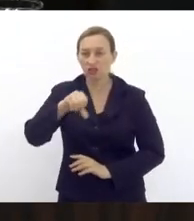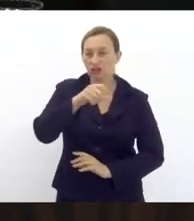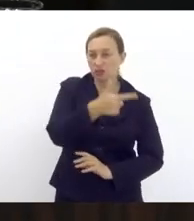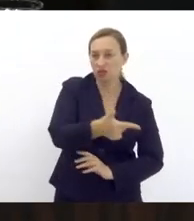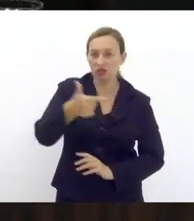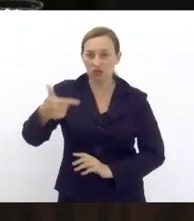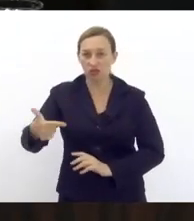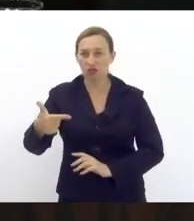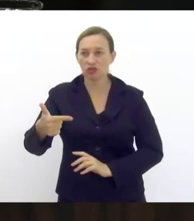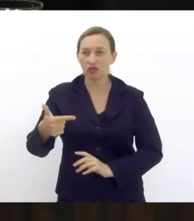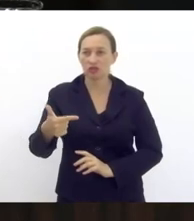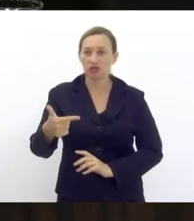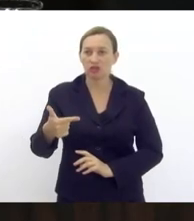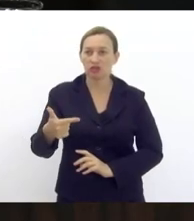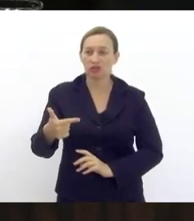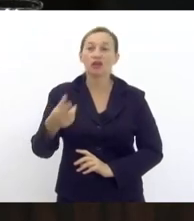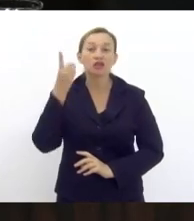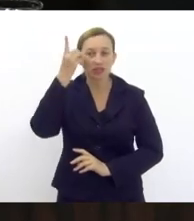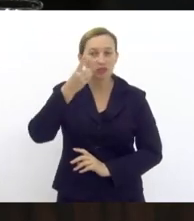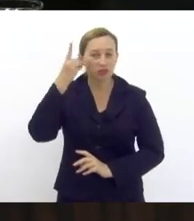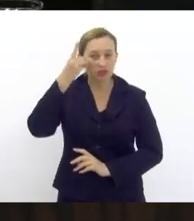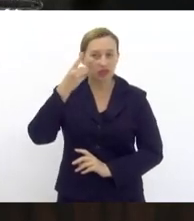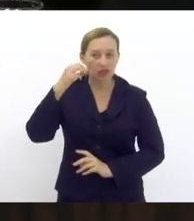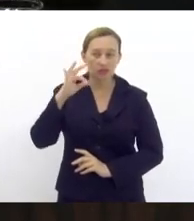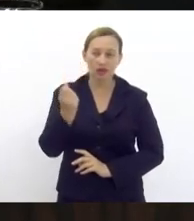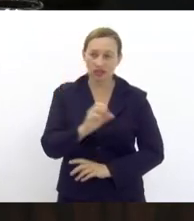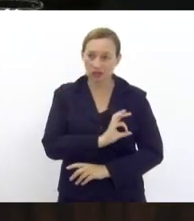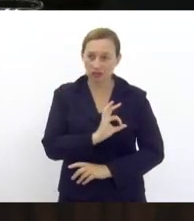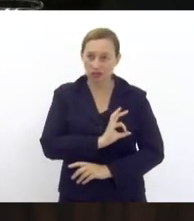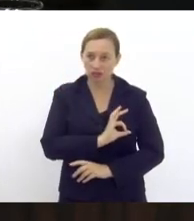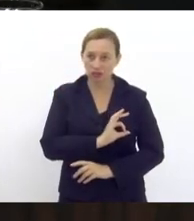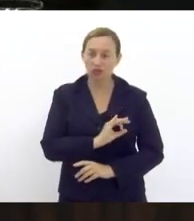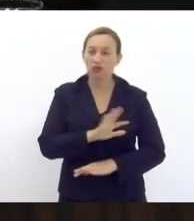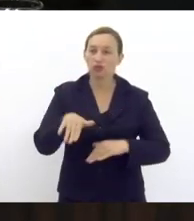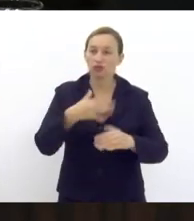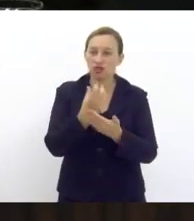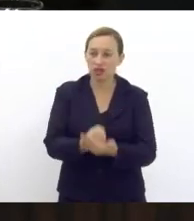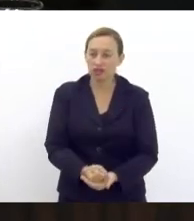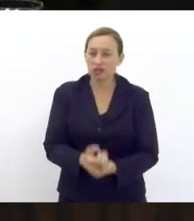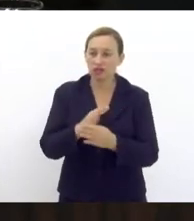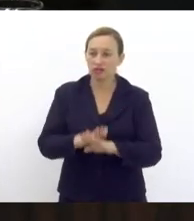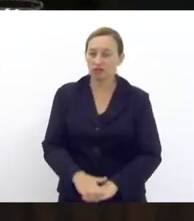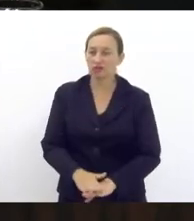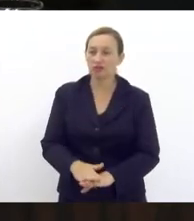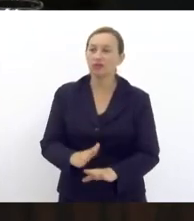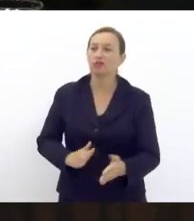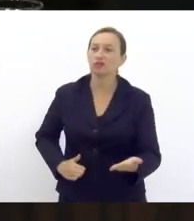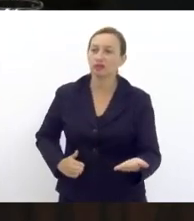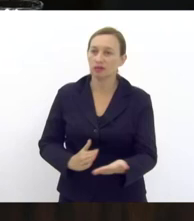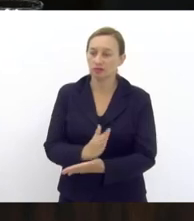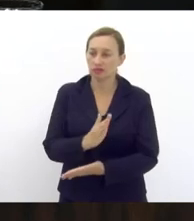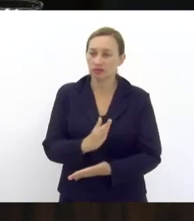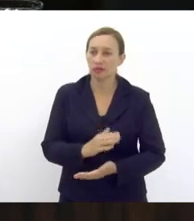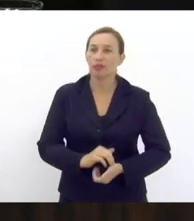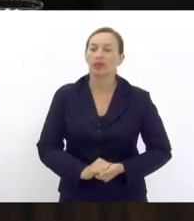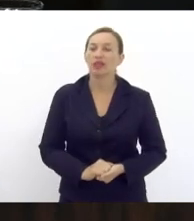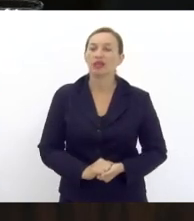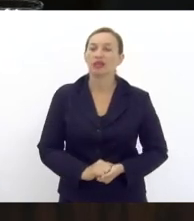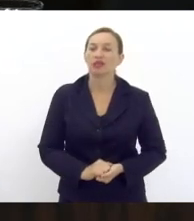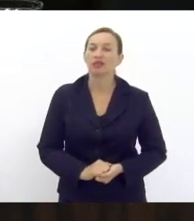5339/2022, que deputada Marta Rocha. Senhores que aprovam, permaneçam como estão.